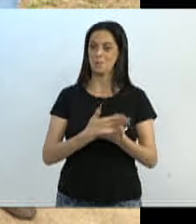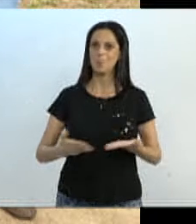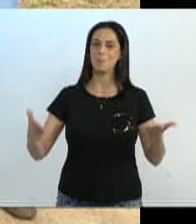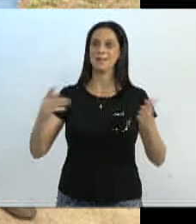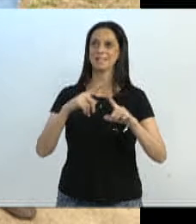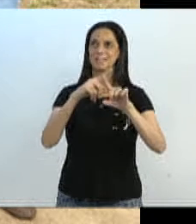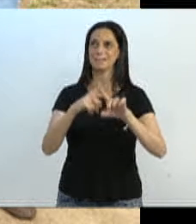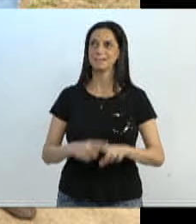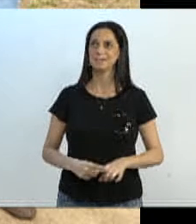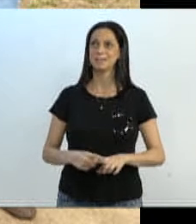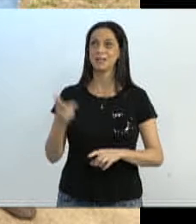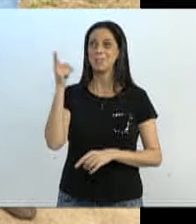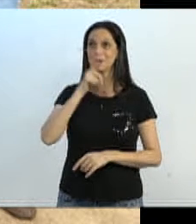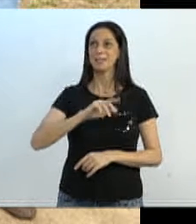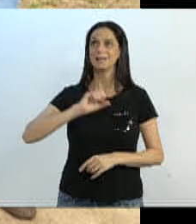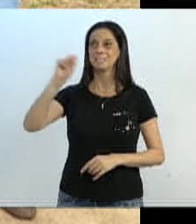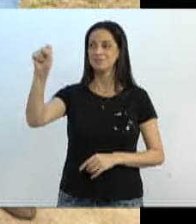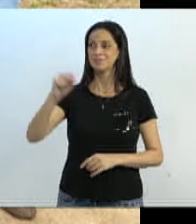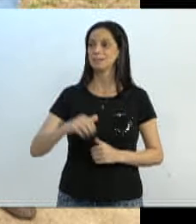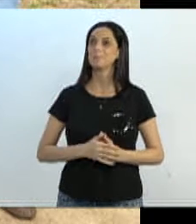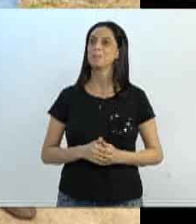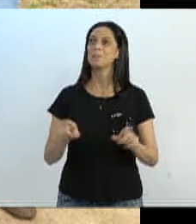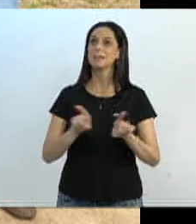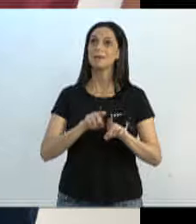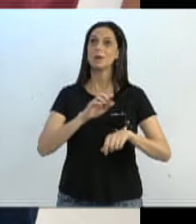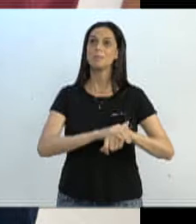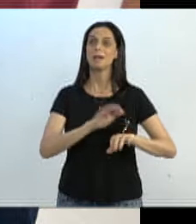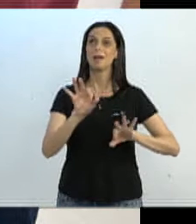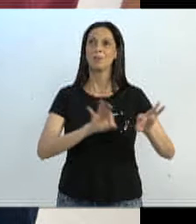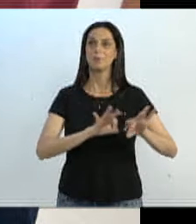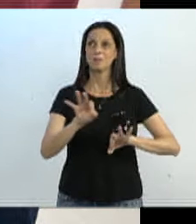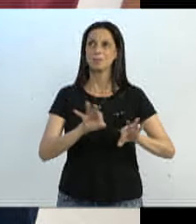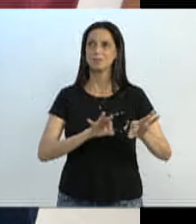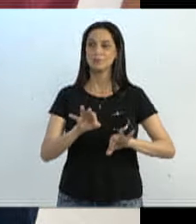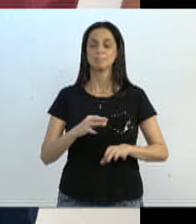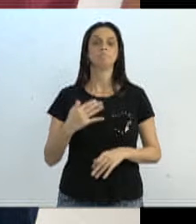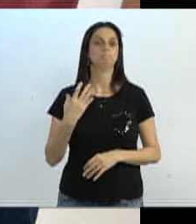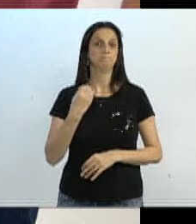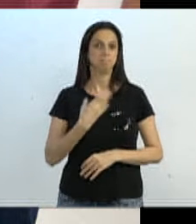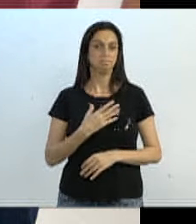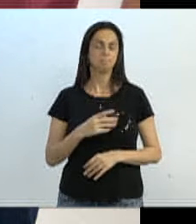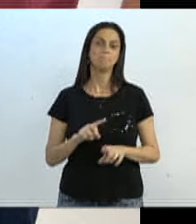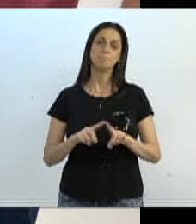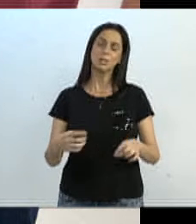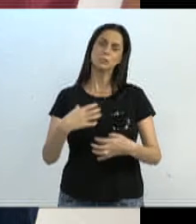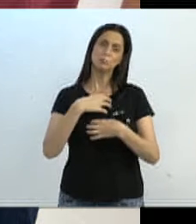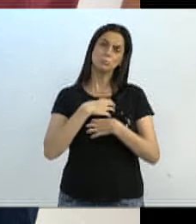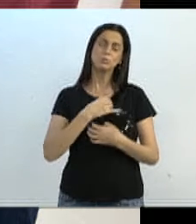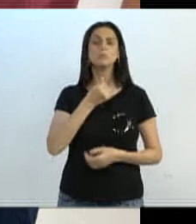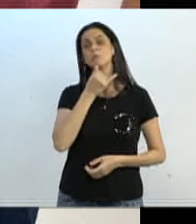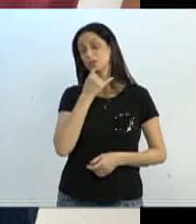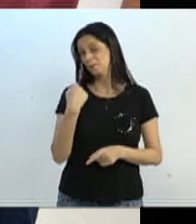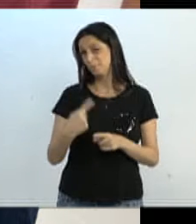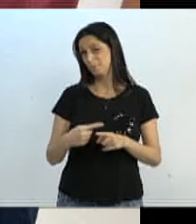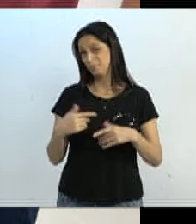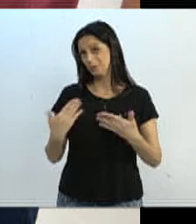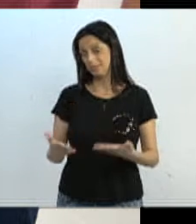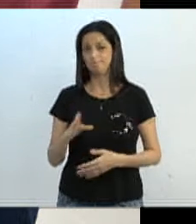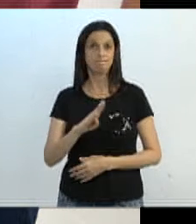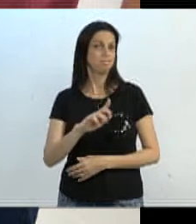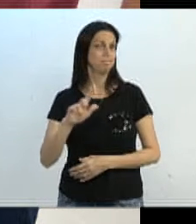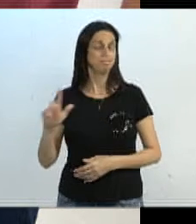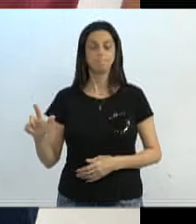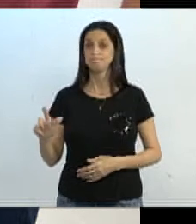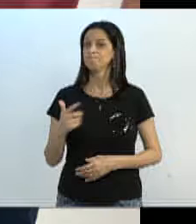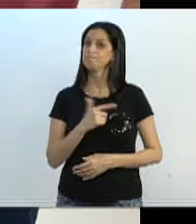teve com vitória, mas principalmente pela organização. E lamentar também que Blumenau não tem